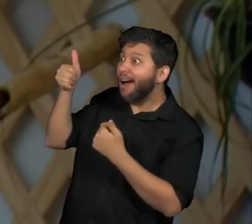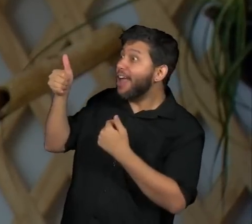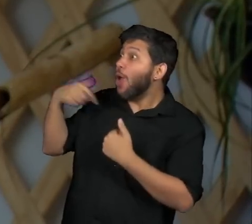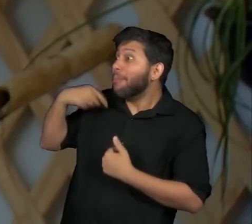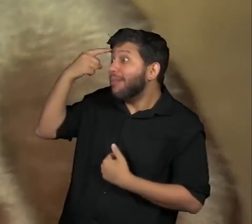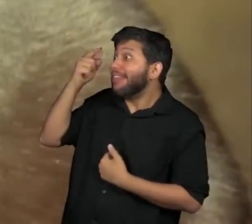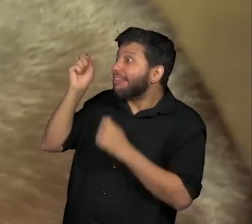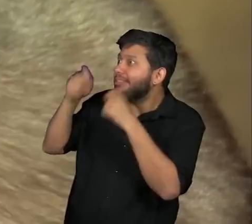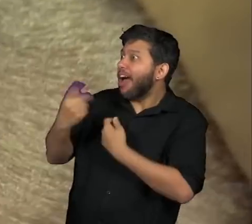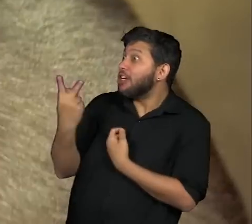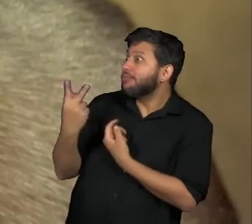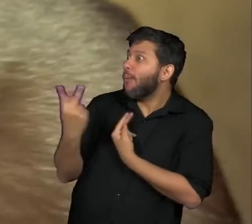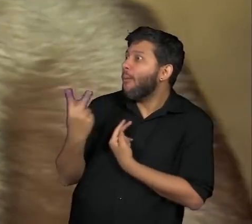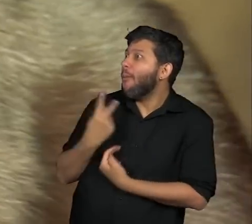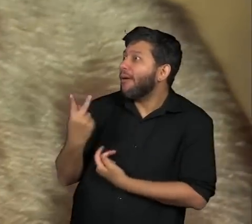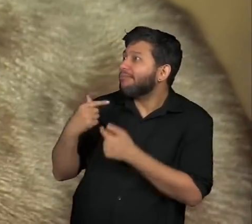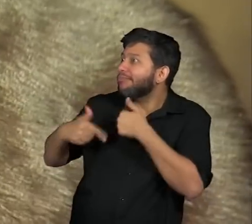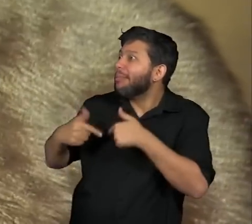negócio da nossa vida.